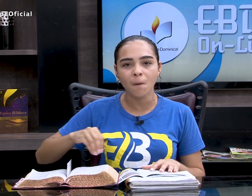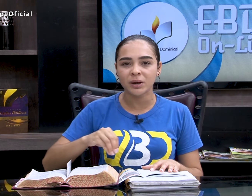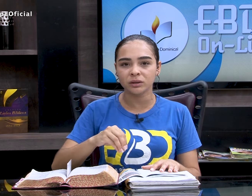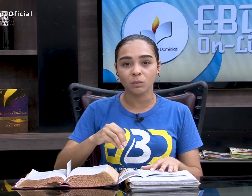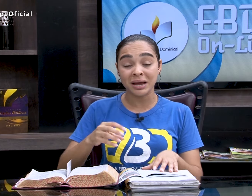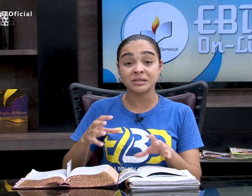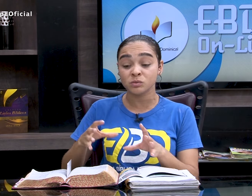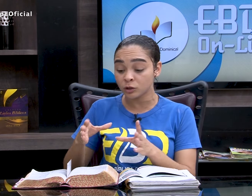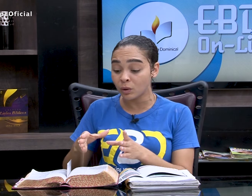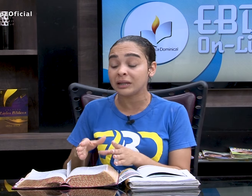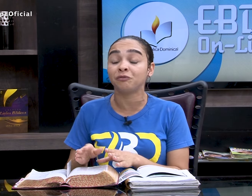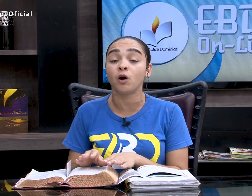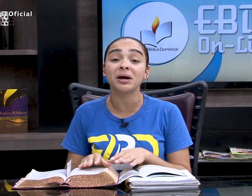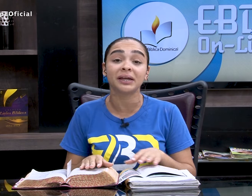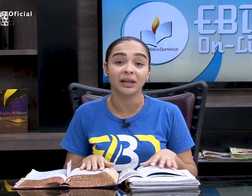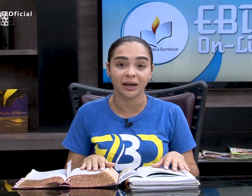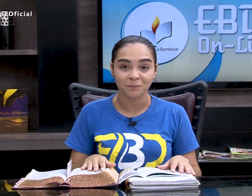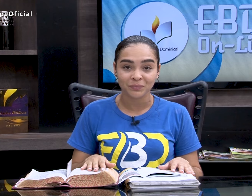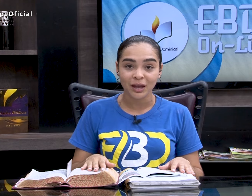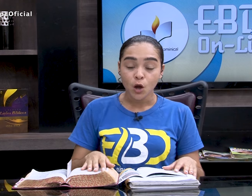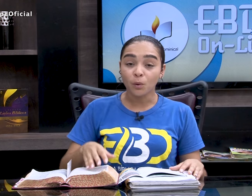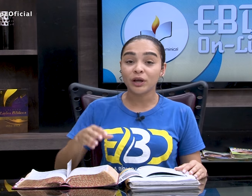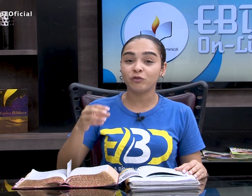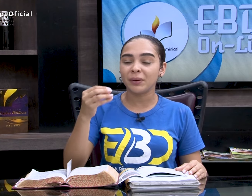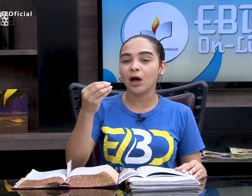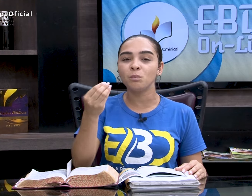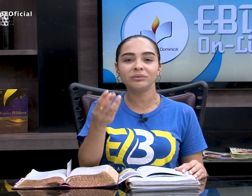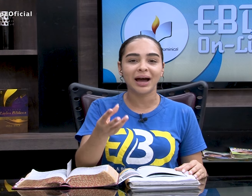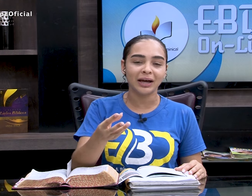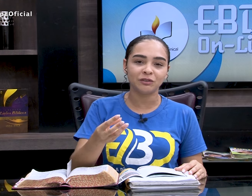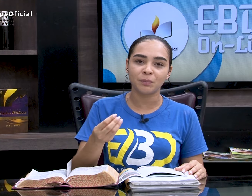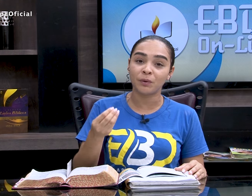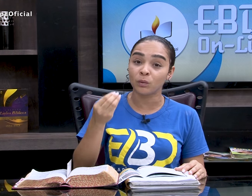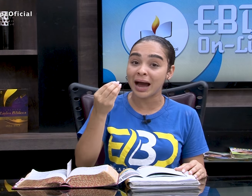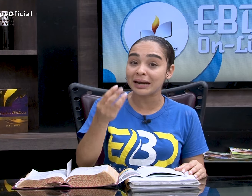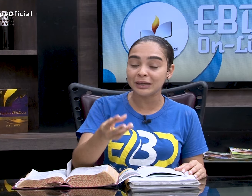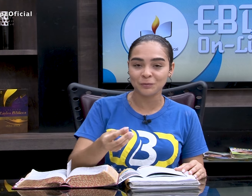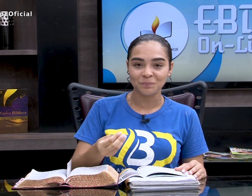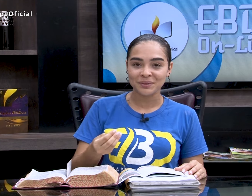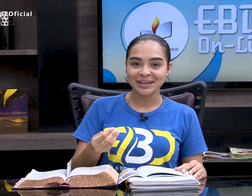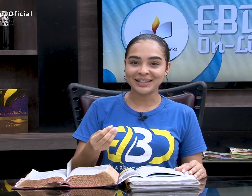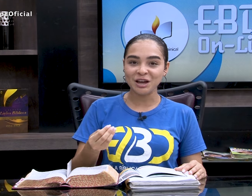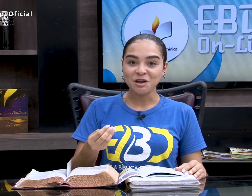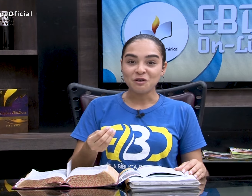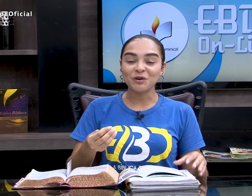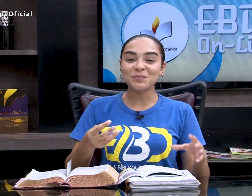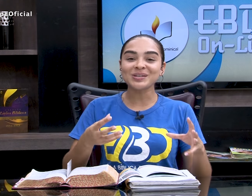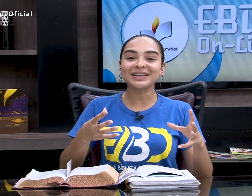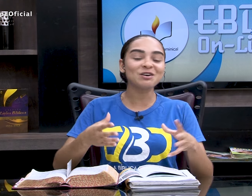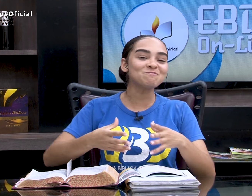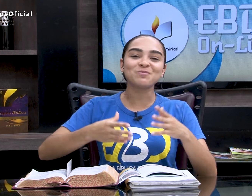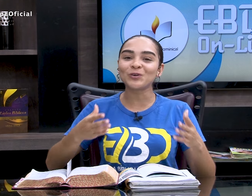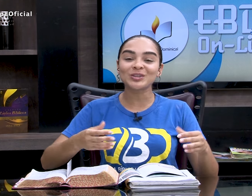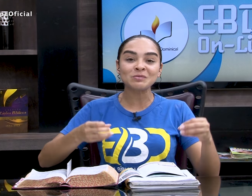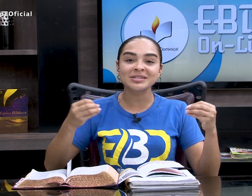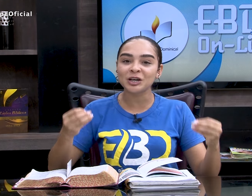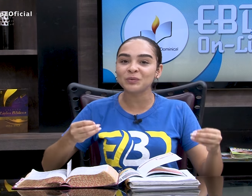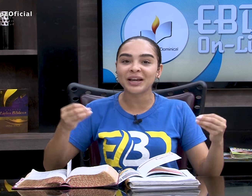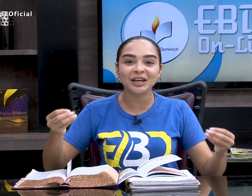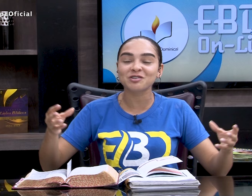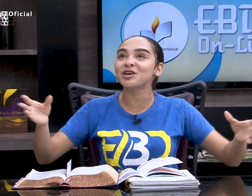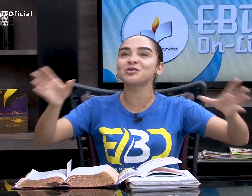transformando mas sim usando ela da forma que ela é porque foi pela humildade foi pelo carinho né Foi por ser tão puro